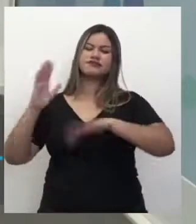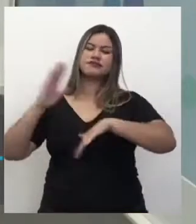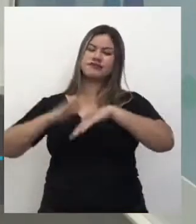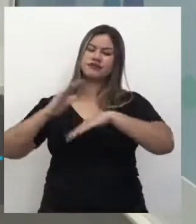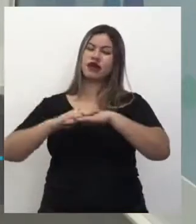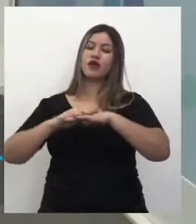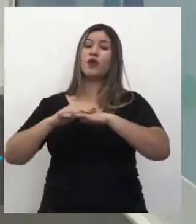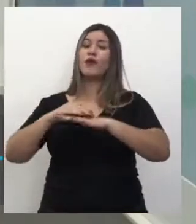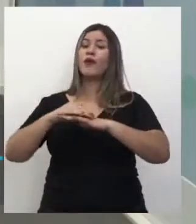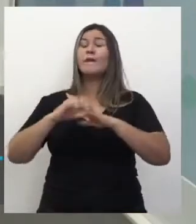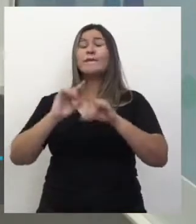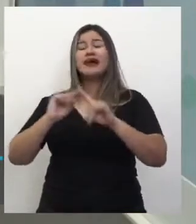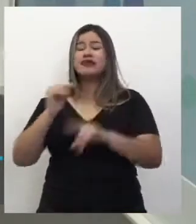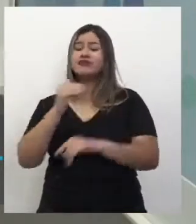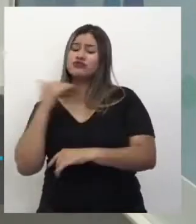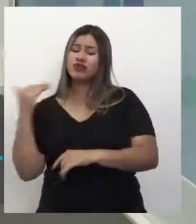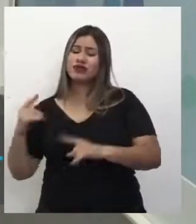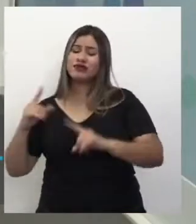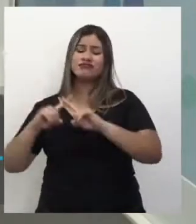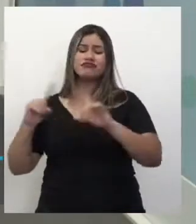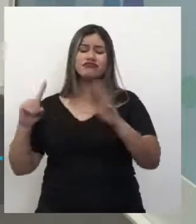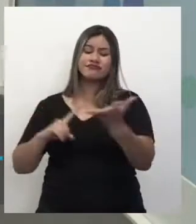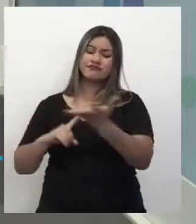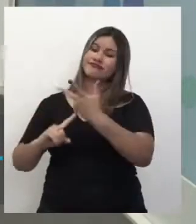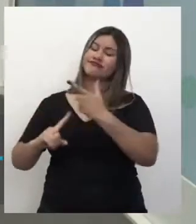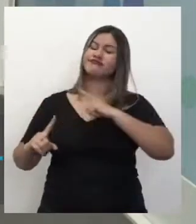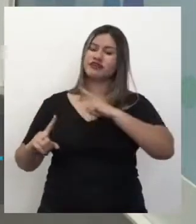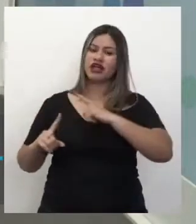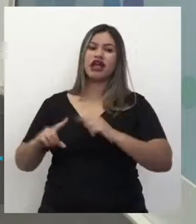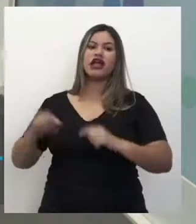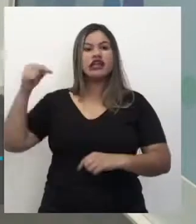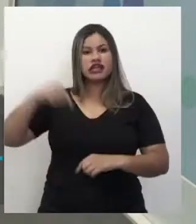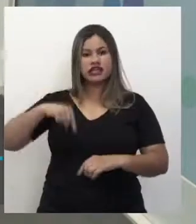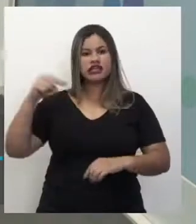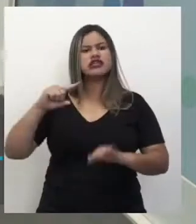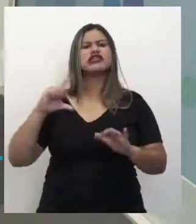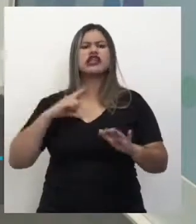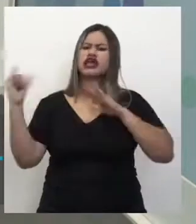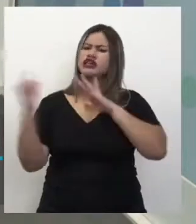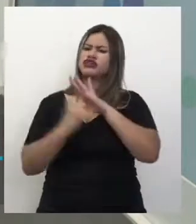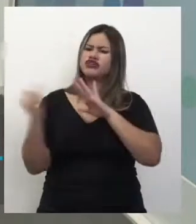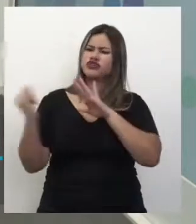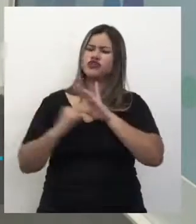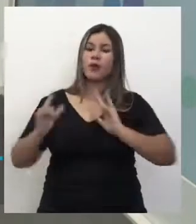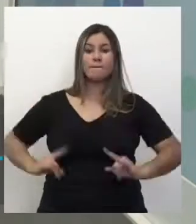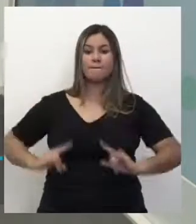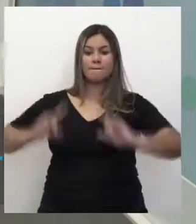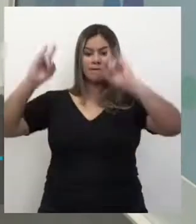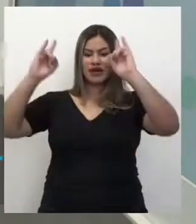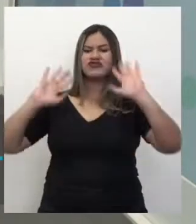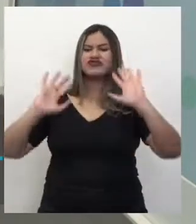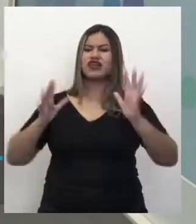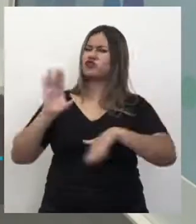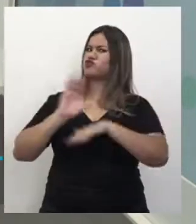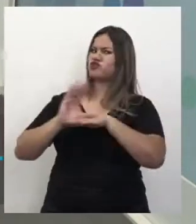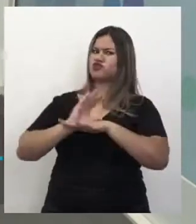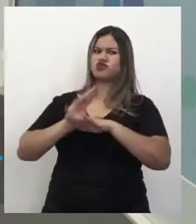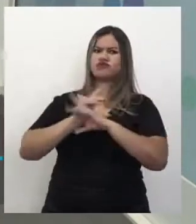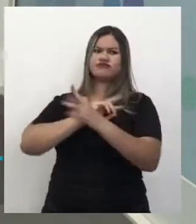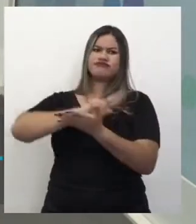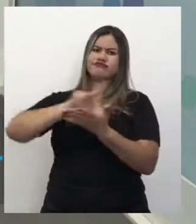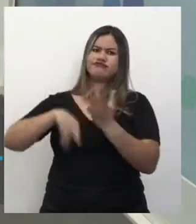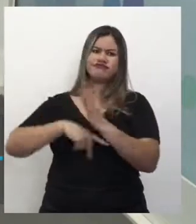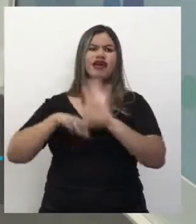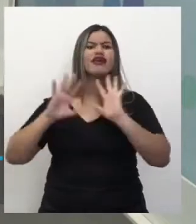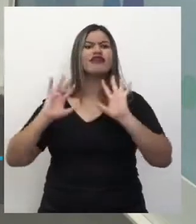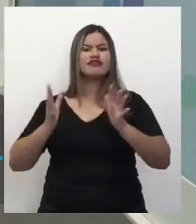artista ímpar. Inclusive aqui em São Paulo nós temos um Instituto Tomi Otaki, né? Maravilhoso, um prédio. Nossa, eu já fiz tanto curso nesse Bacana, prédio, em cursos Pinheiros, gratuitos.